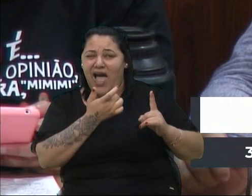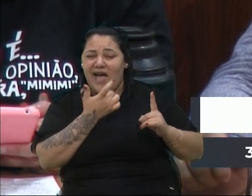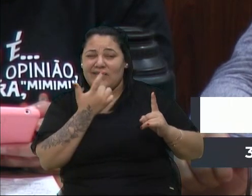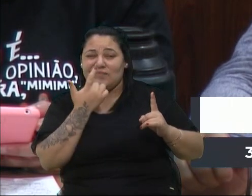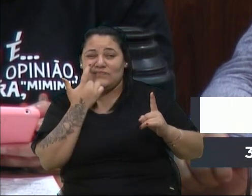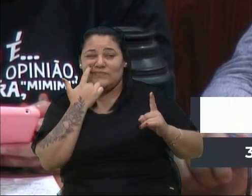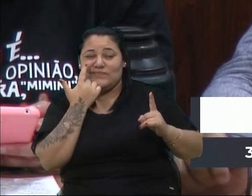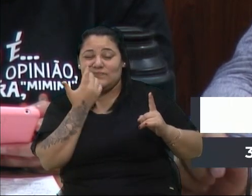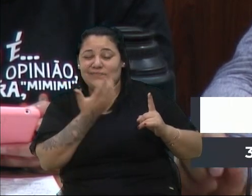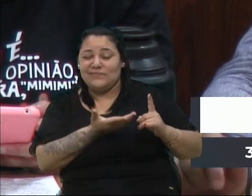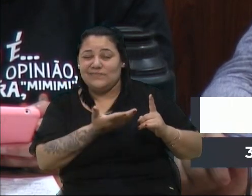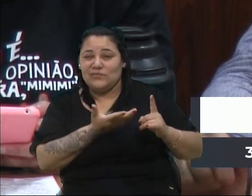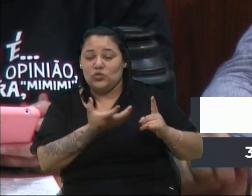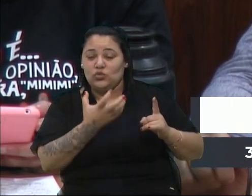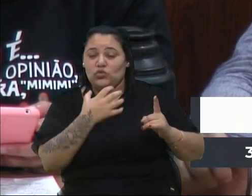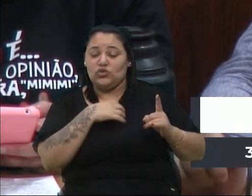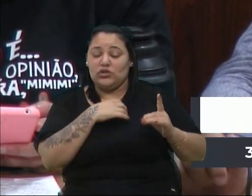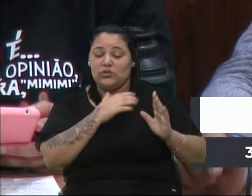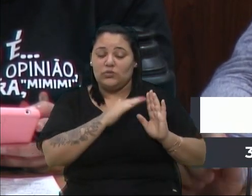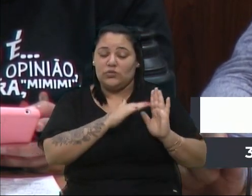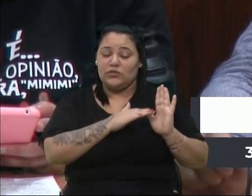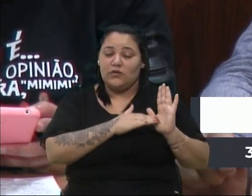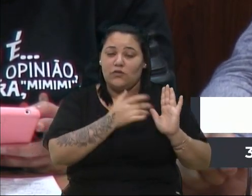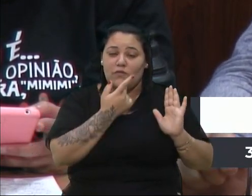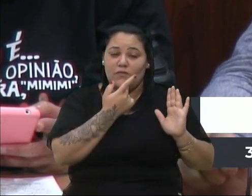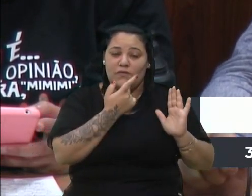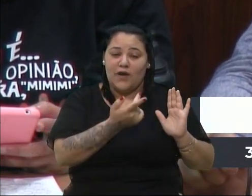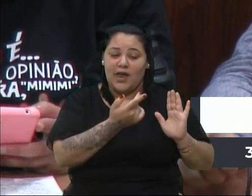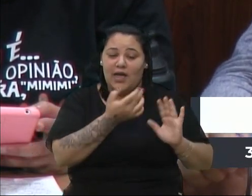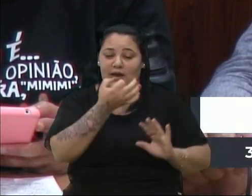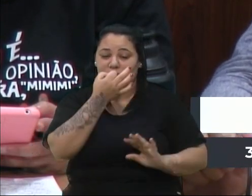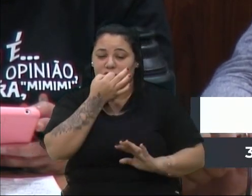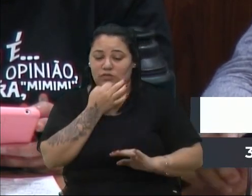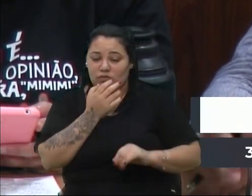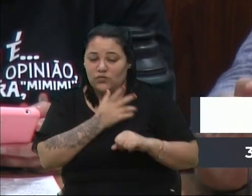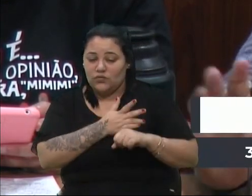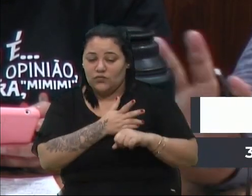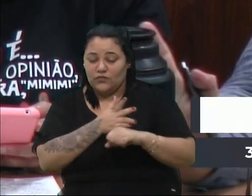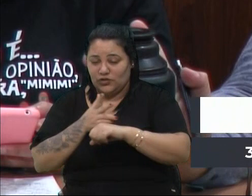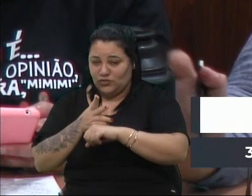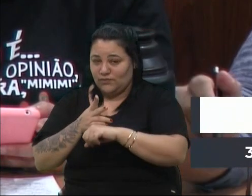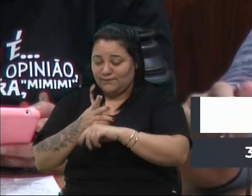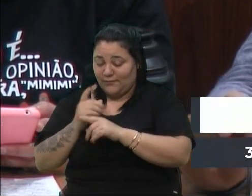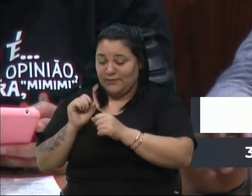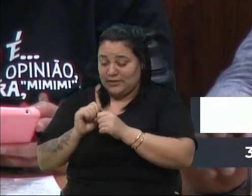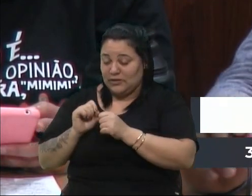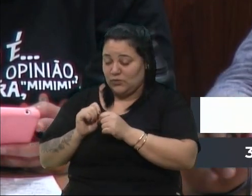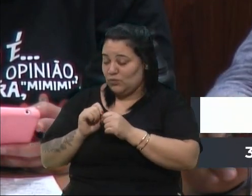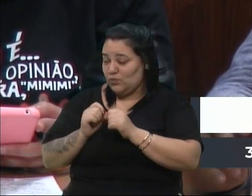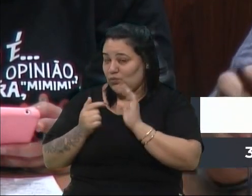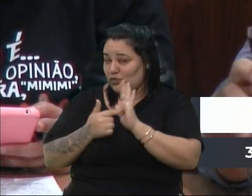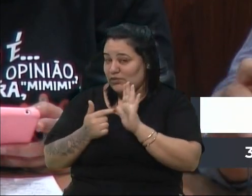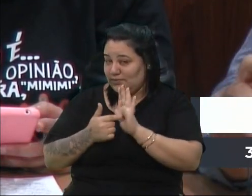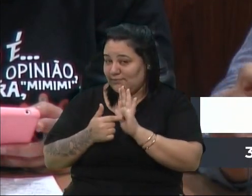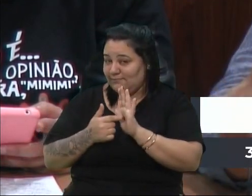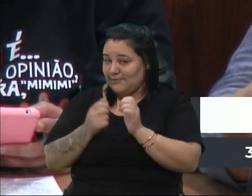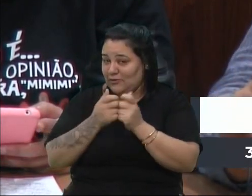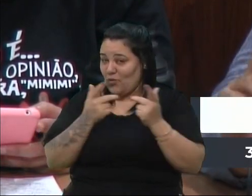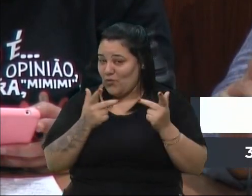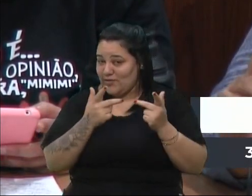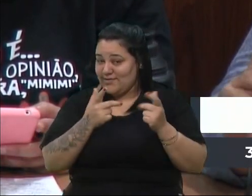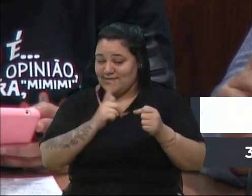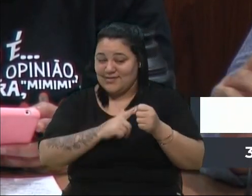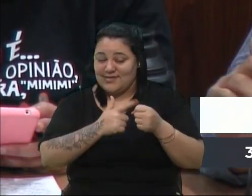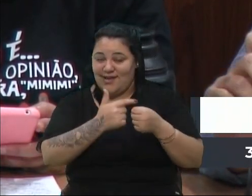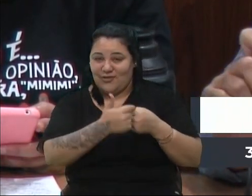Fala Caxias está sendo feito, né? Com um vídeo mostrando Coisas da cidade. Nessas obras